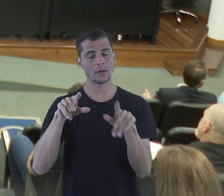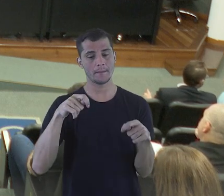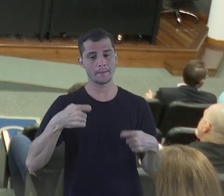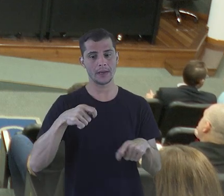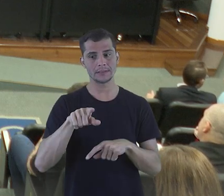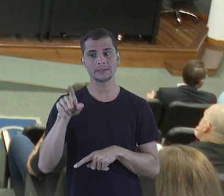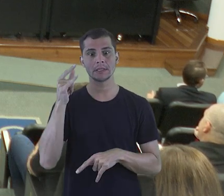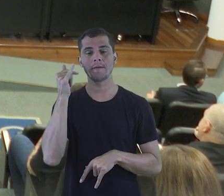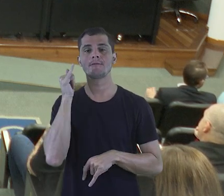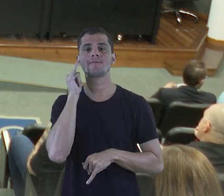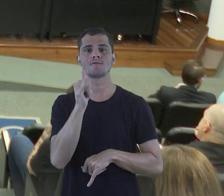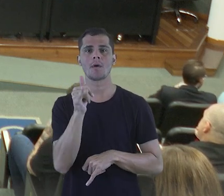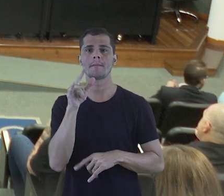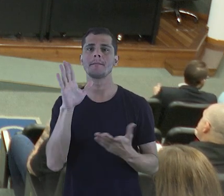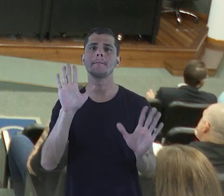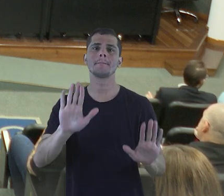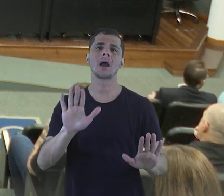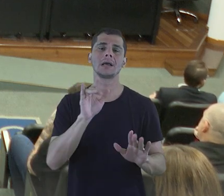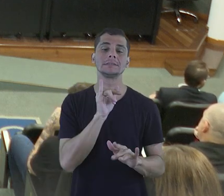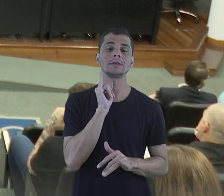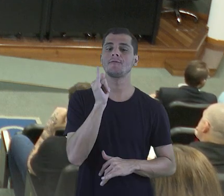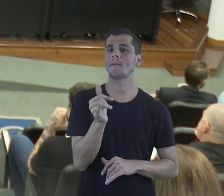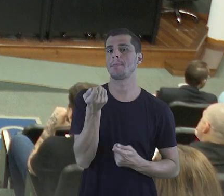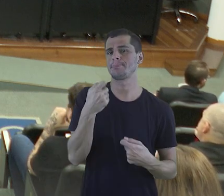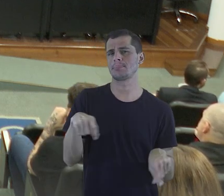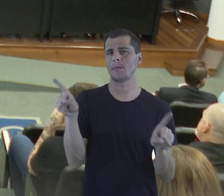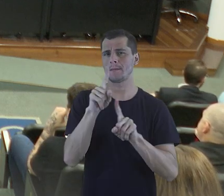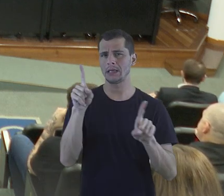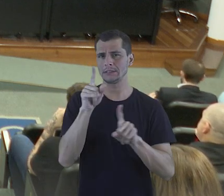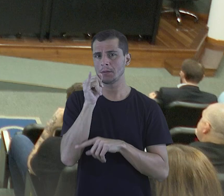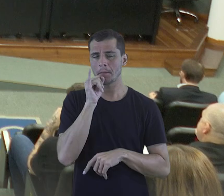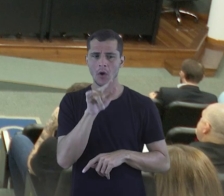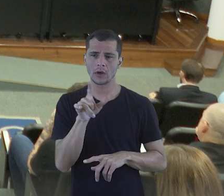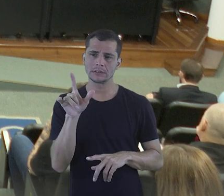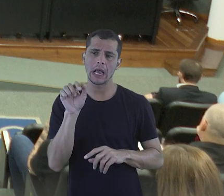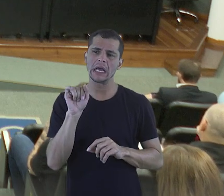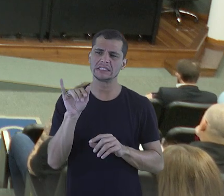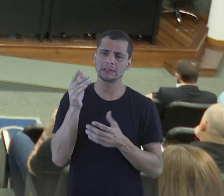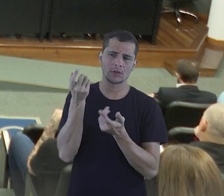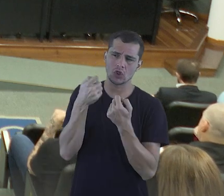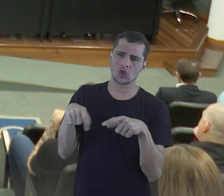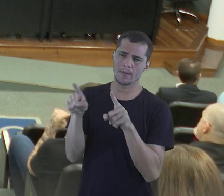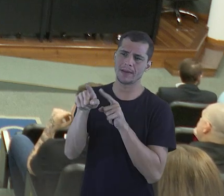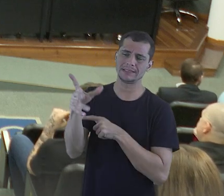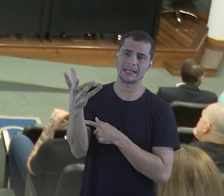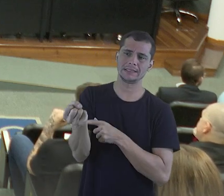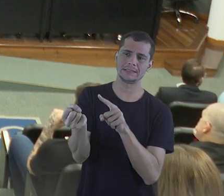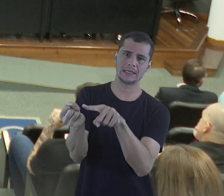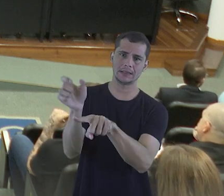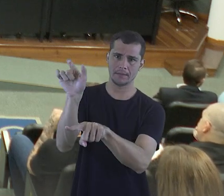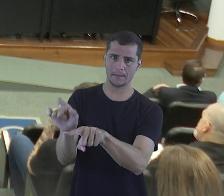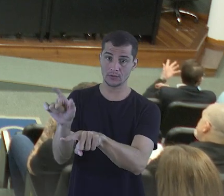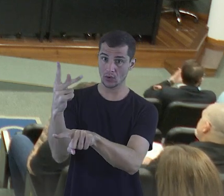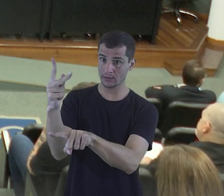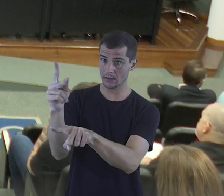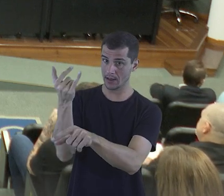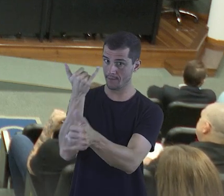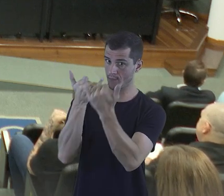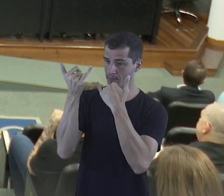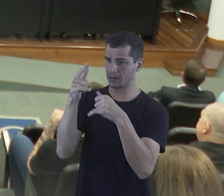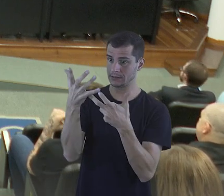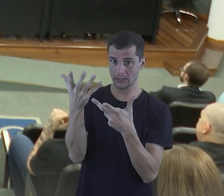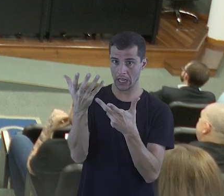tenho que informar só não vou informar quando nas hipóteses de dispensa de consentimento se o particular não precisa